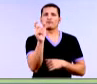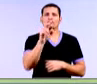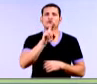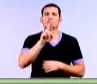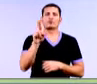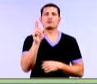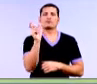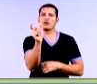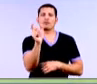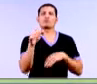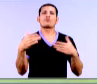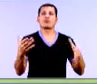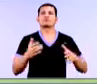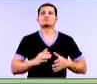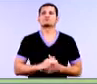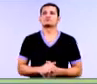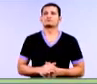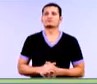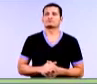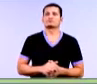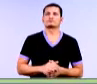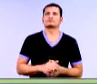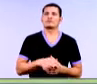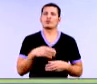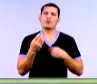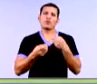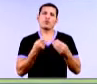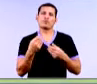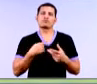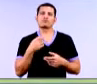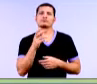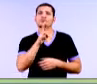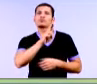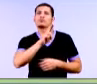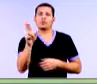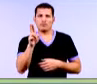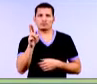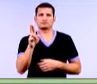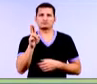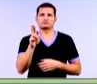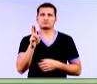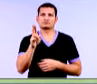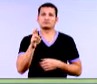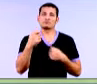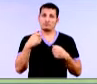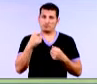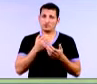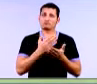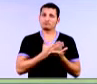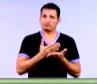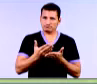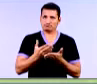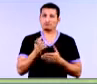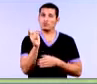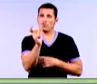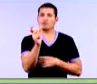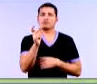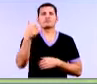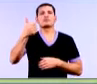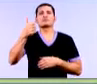Olha só. Como que eu vou dar meu nome, né? Se a primeira parte que eu tenho que ter é um nome, primeiro